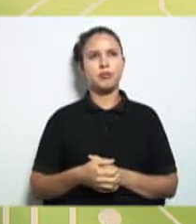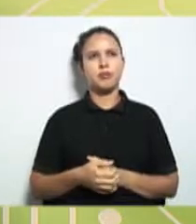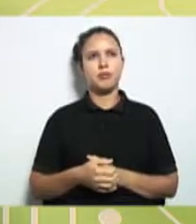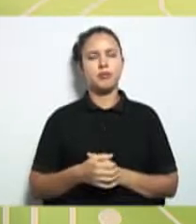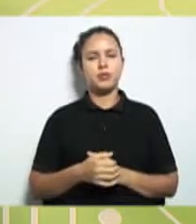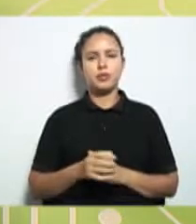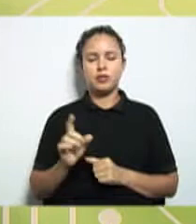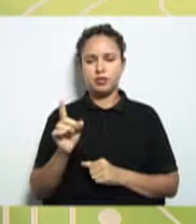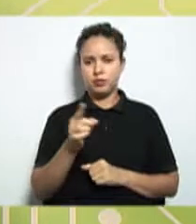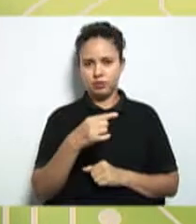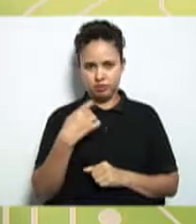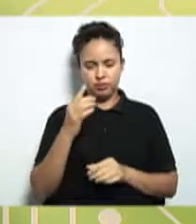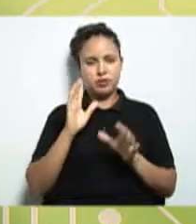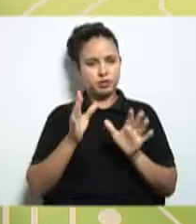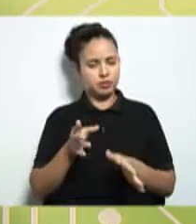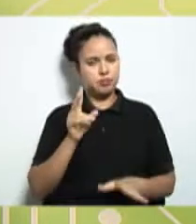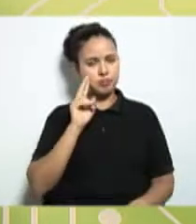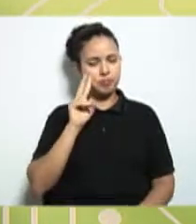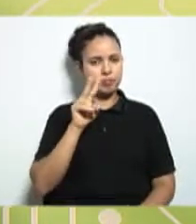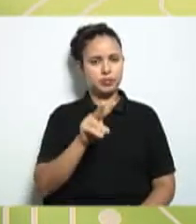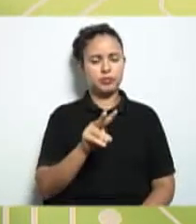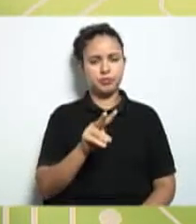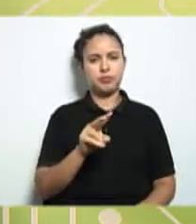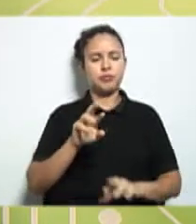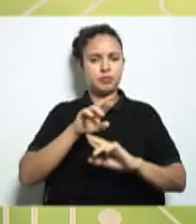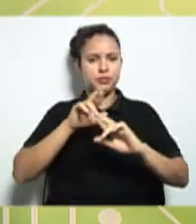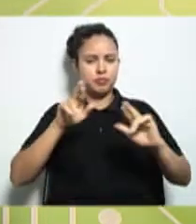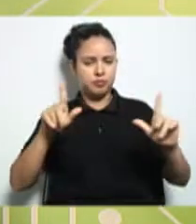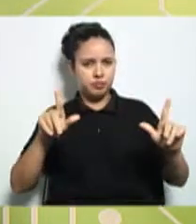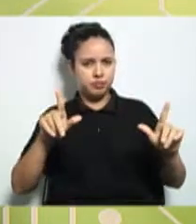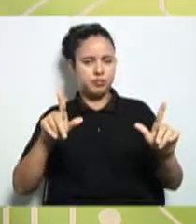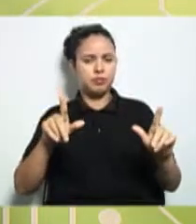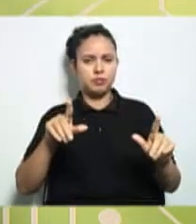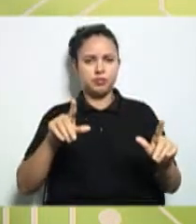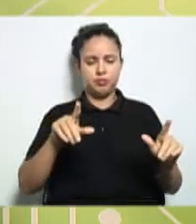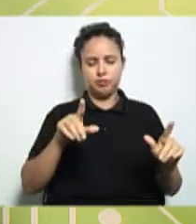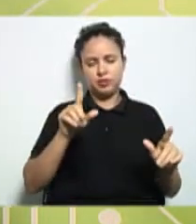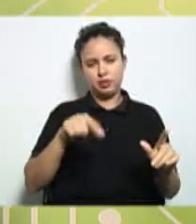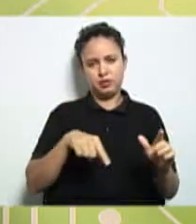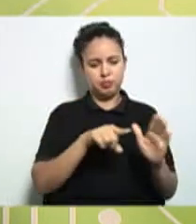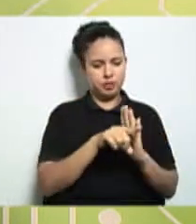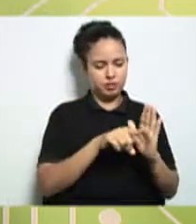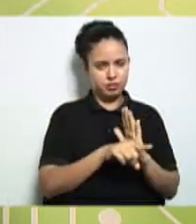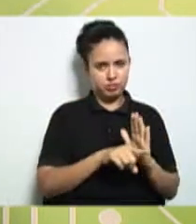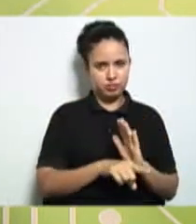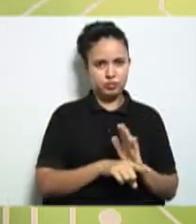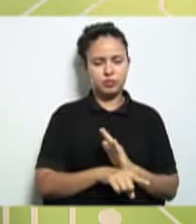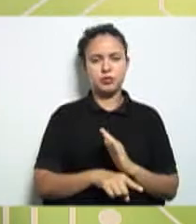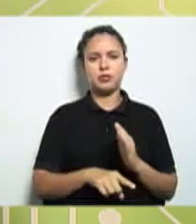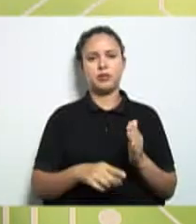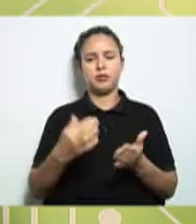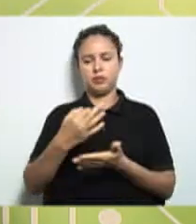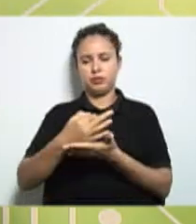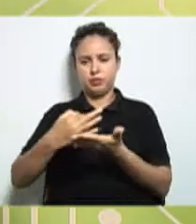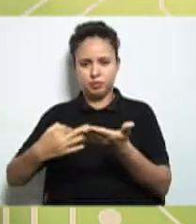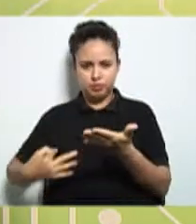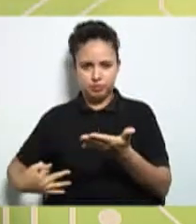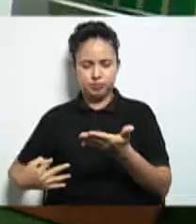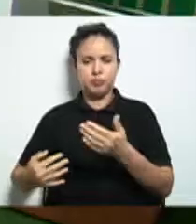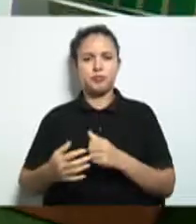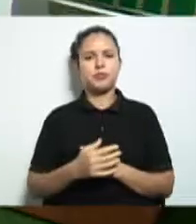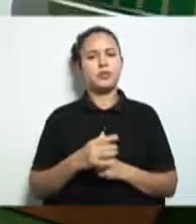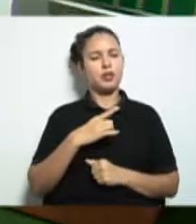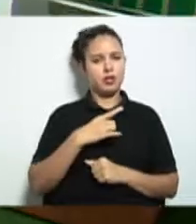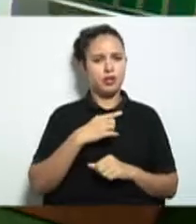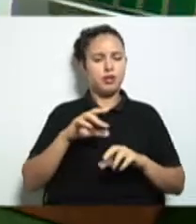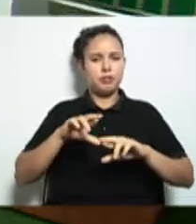uma diferença entre questionário e formulário. Será que vocês lembram? Será que dá para lembrar, professora? Qual a diferença acho que